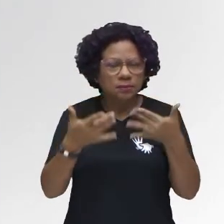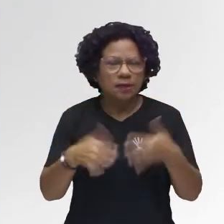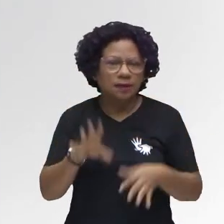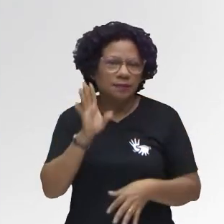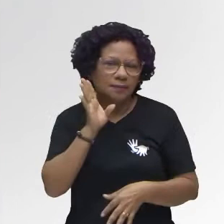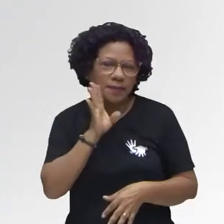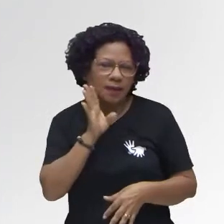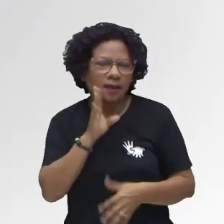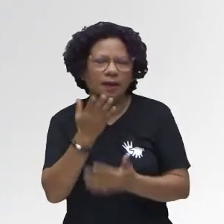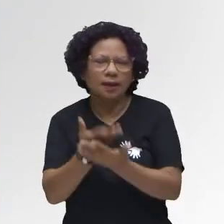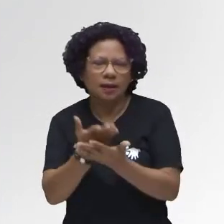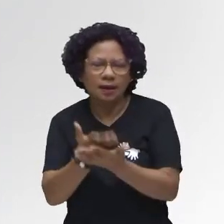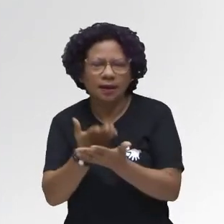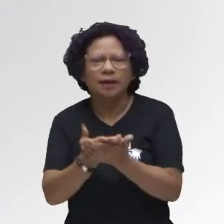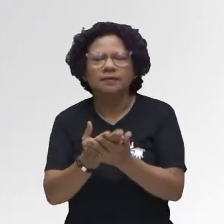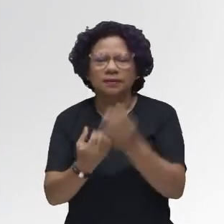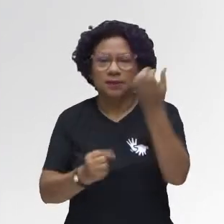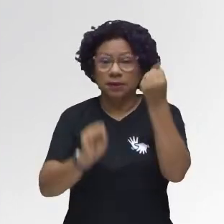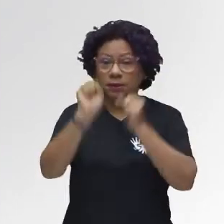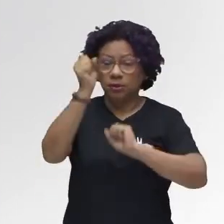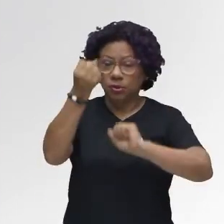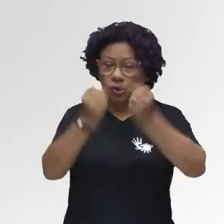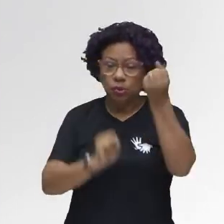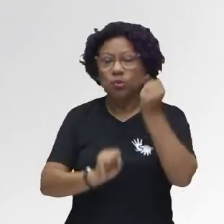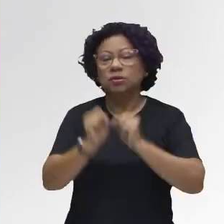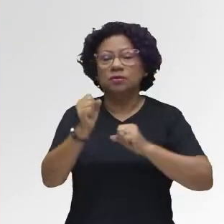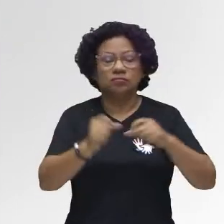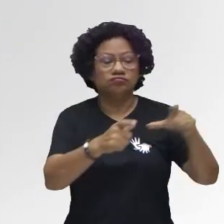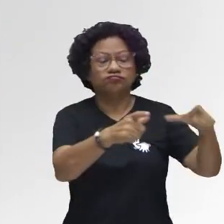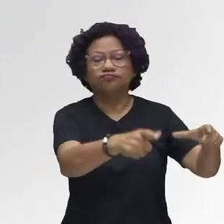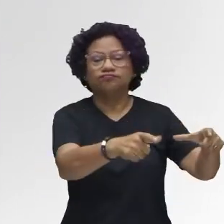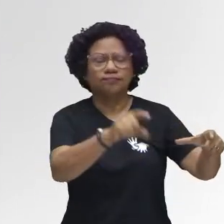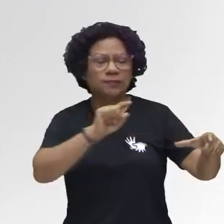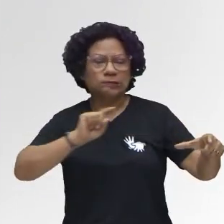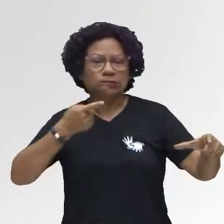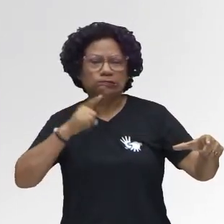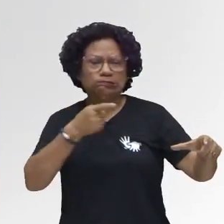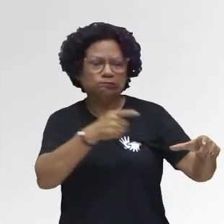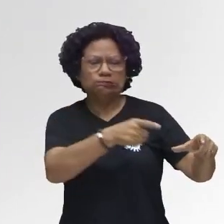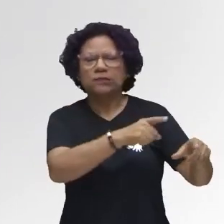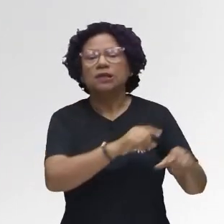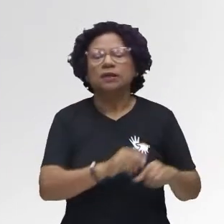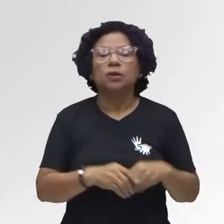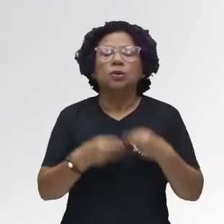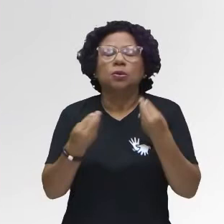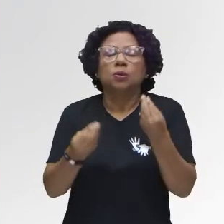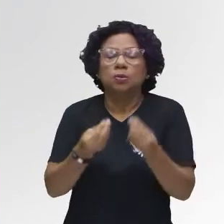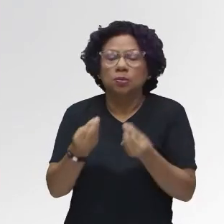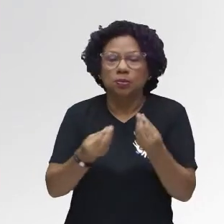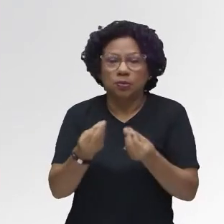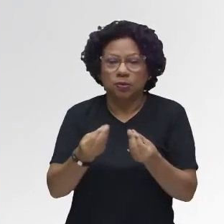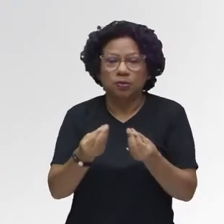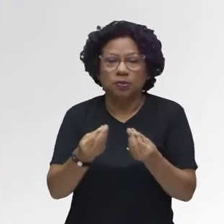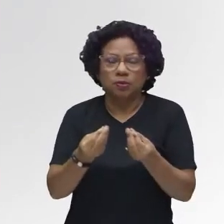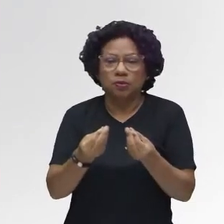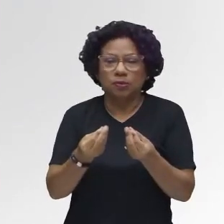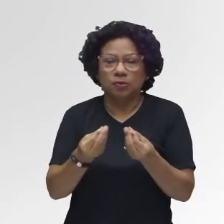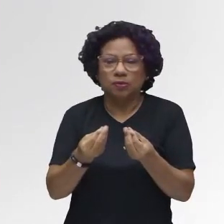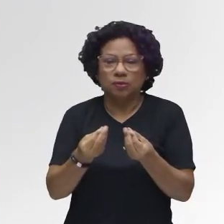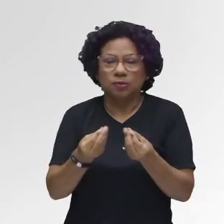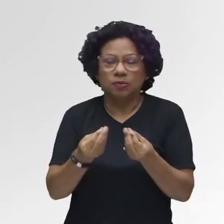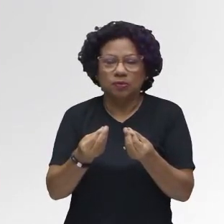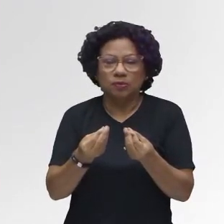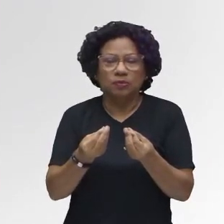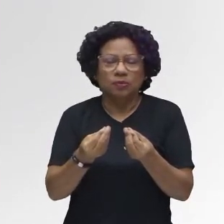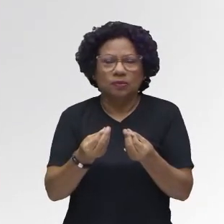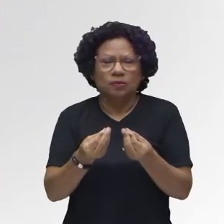a indústria, sobre a urbanização. O professor Gilson conseguiu colocar para a gente como está o meio rural do Brasil.